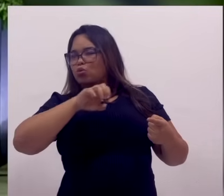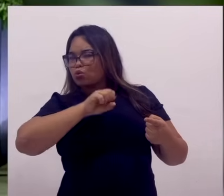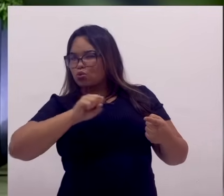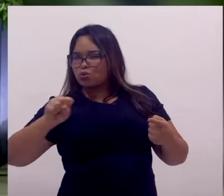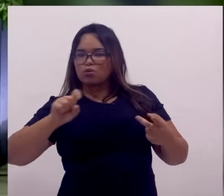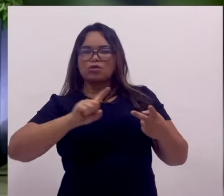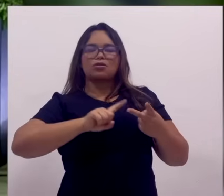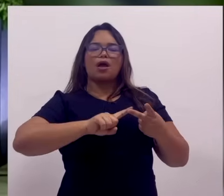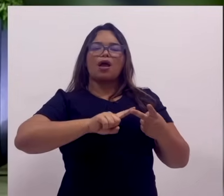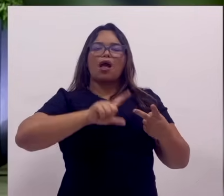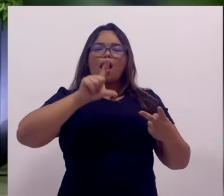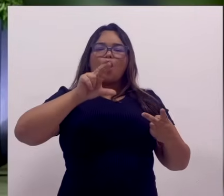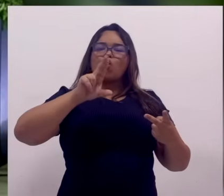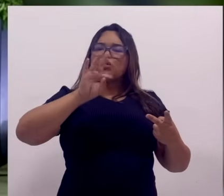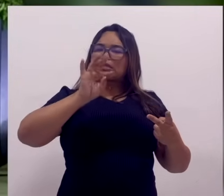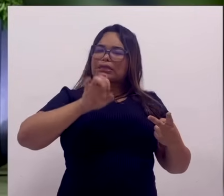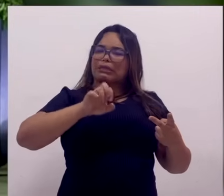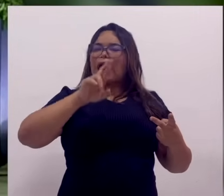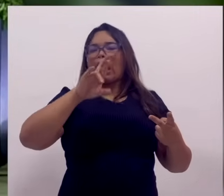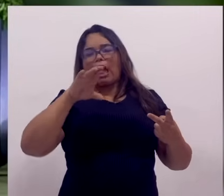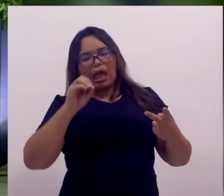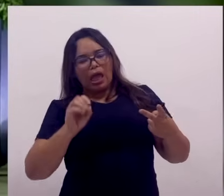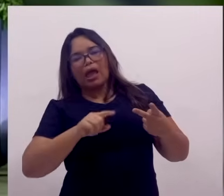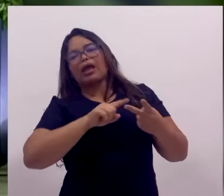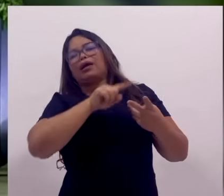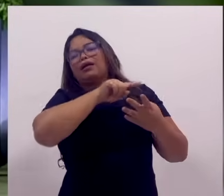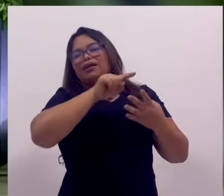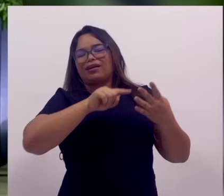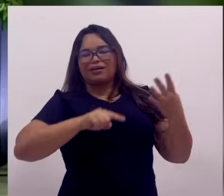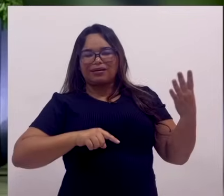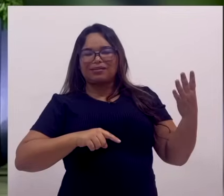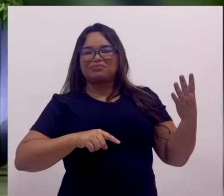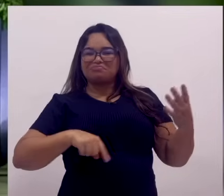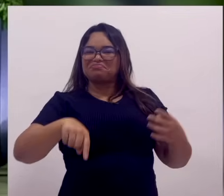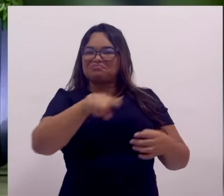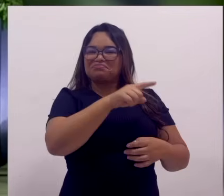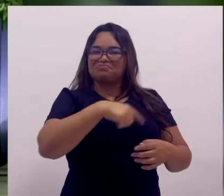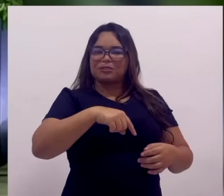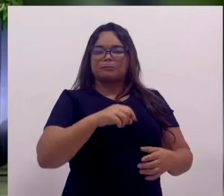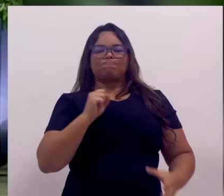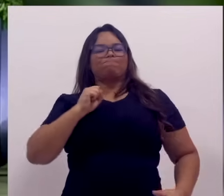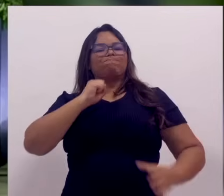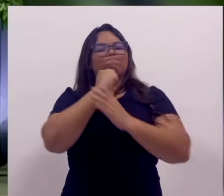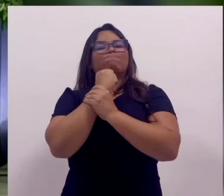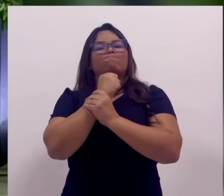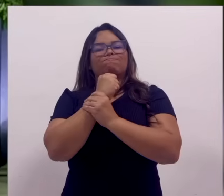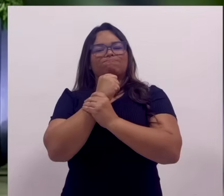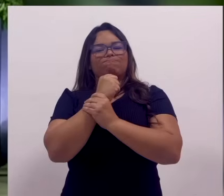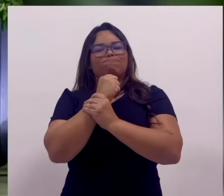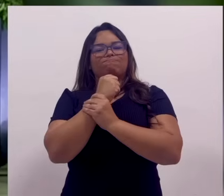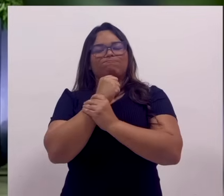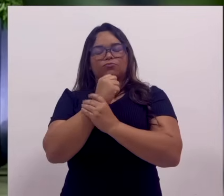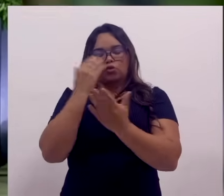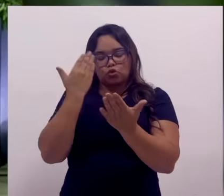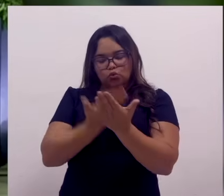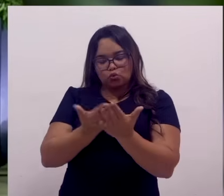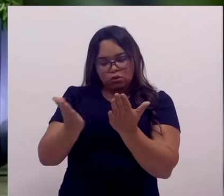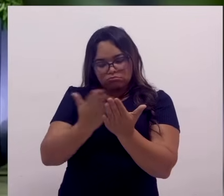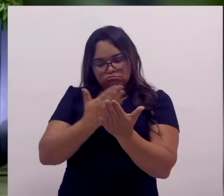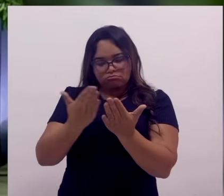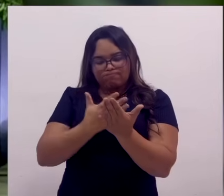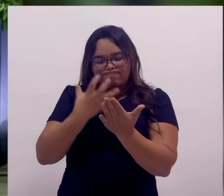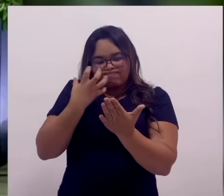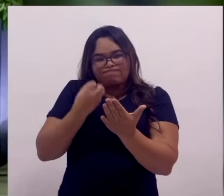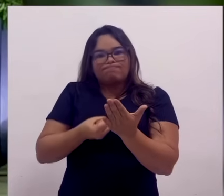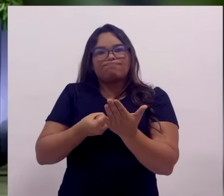Lutero? Seriam todos esses grandes reformadores? Sim, eles são dignos, porque eles se mantiveram firmes naquilo que consideravam